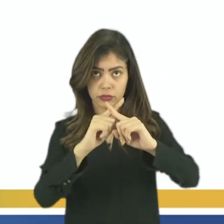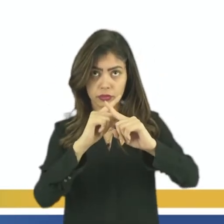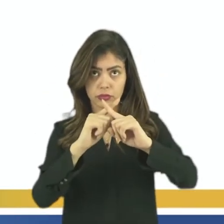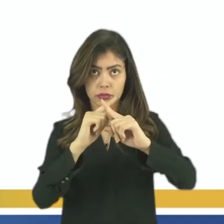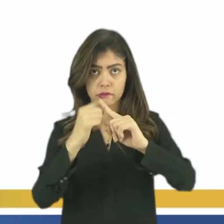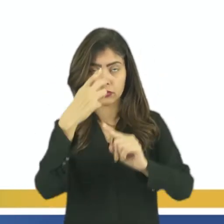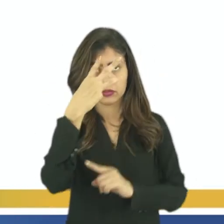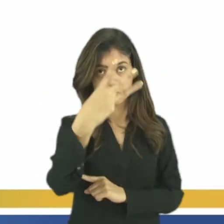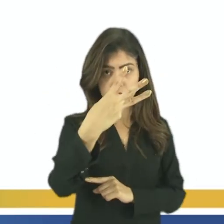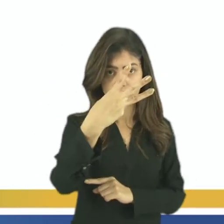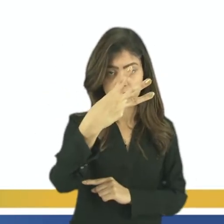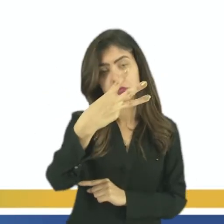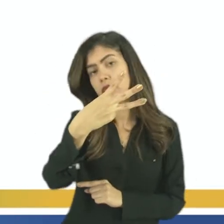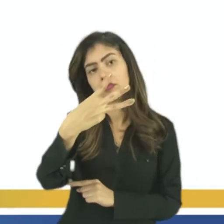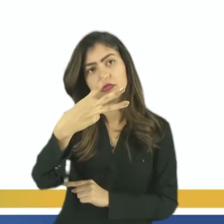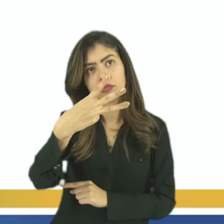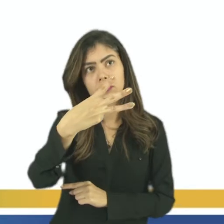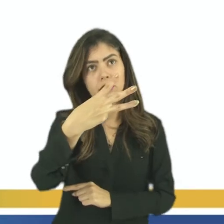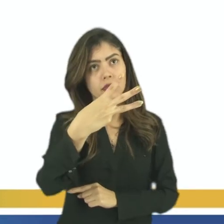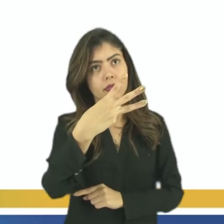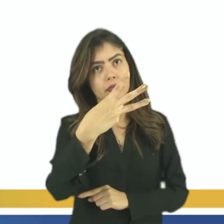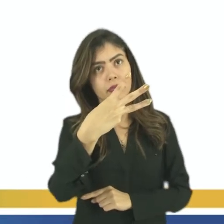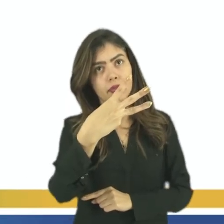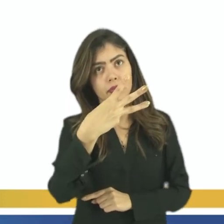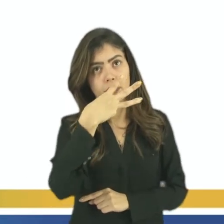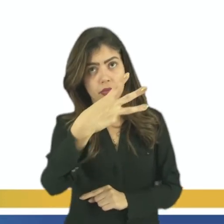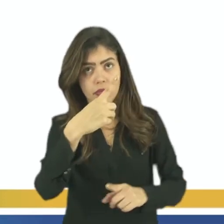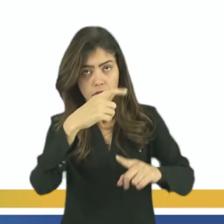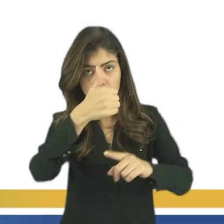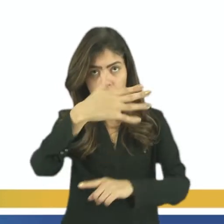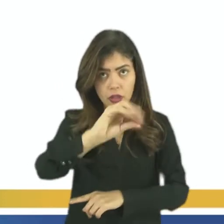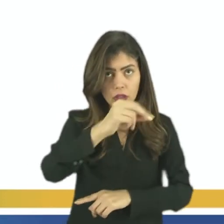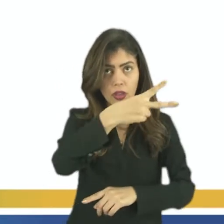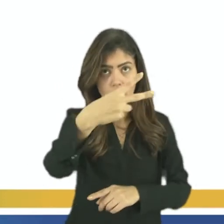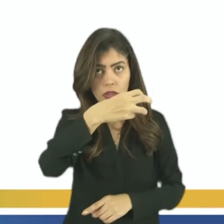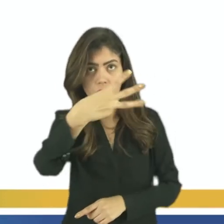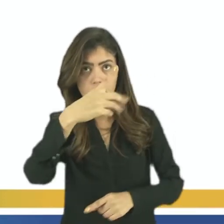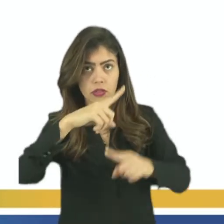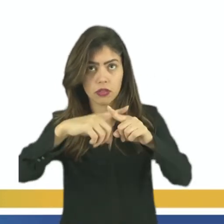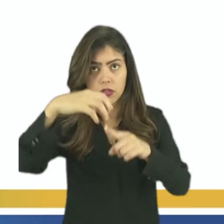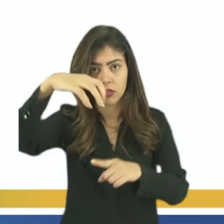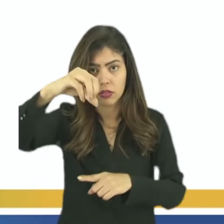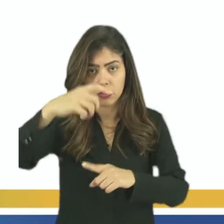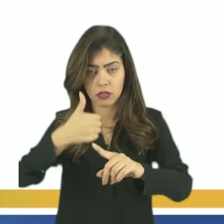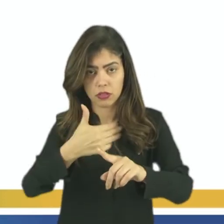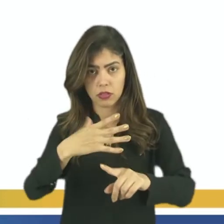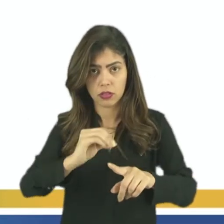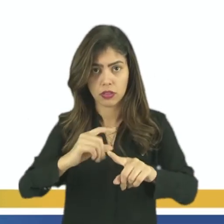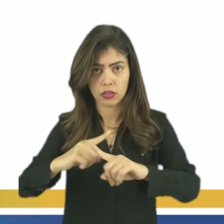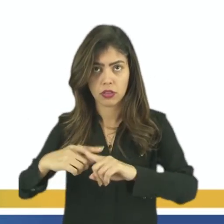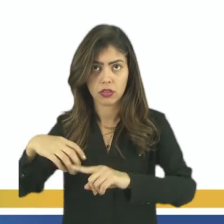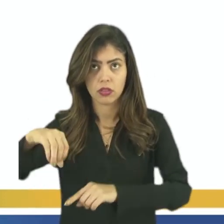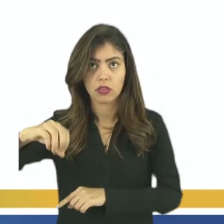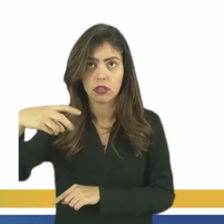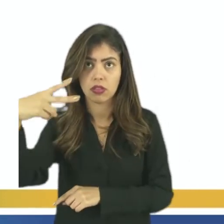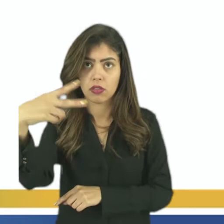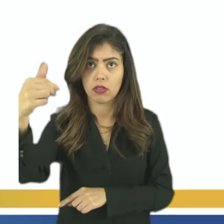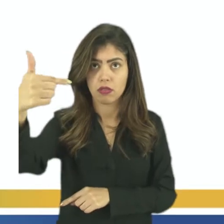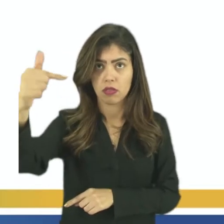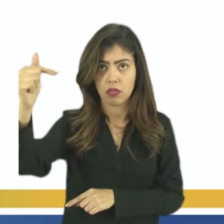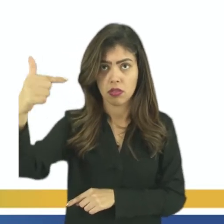3 sobre 10 por 9 em cima e embaixo olha que vai acontecer três vezes nova da